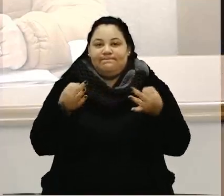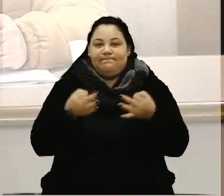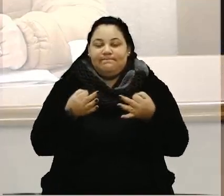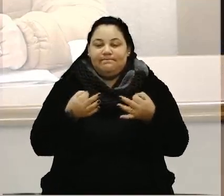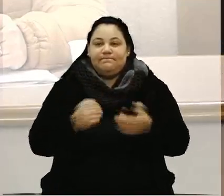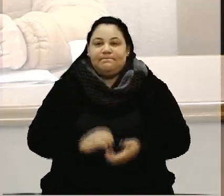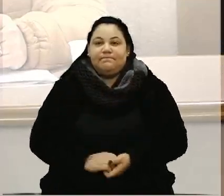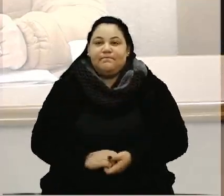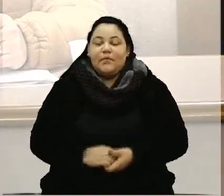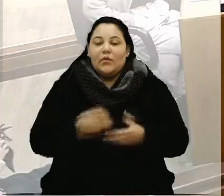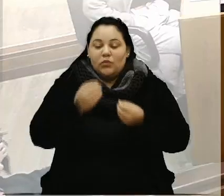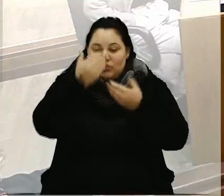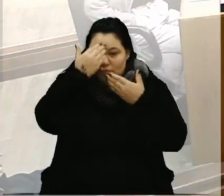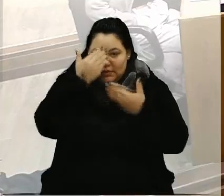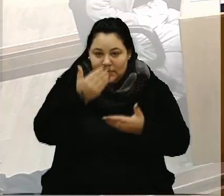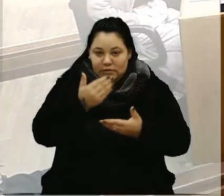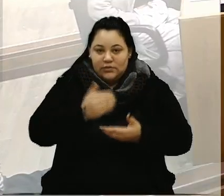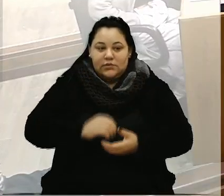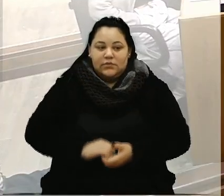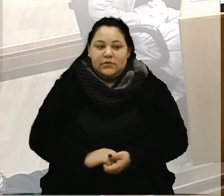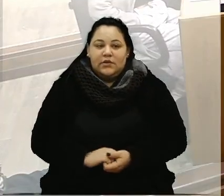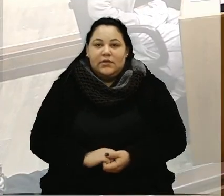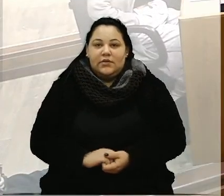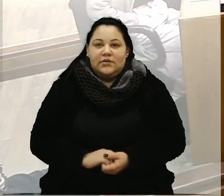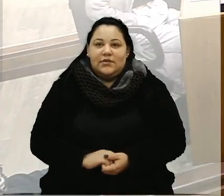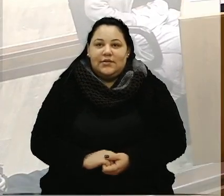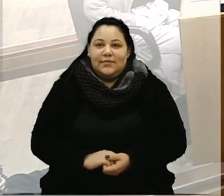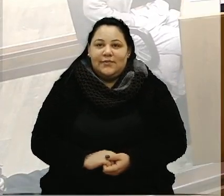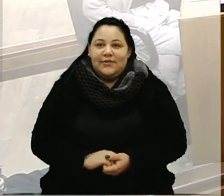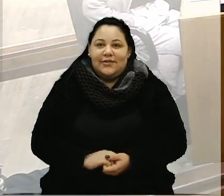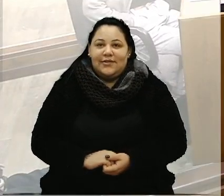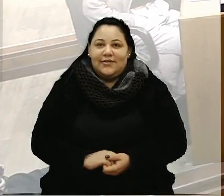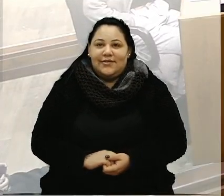isso. Nosso muito obrigado. Pela bancada do PT,